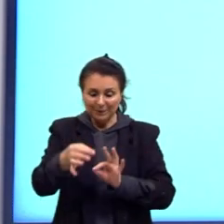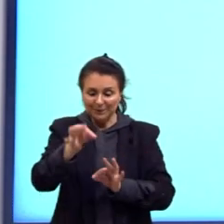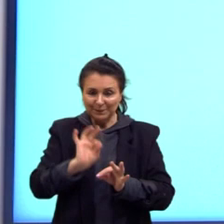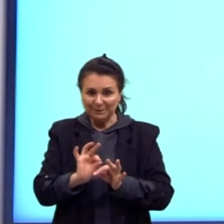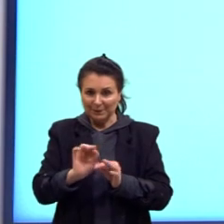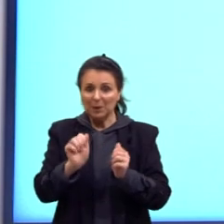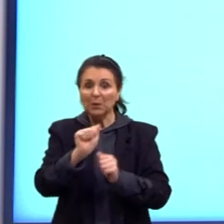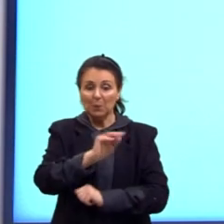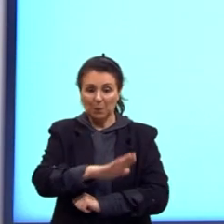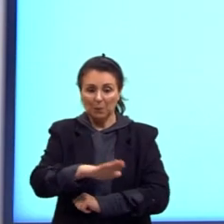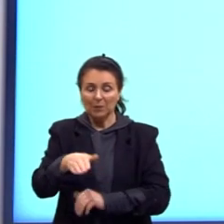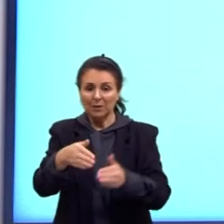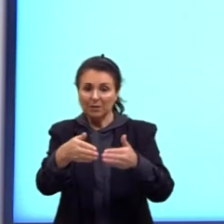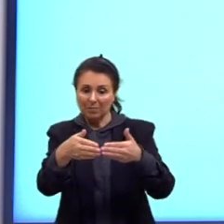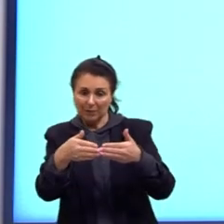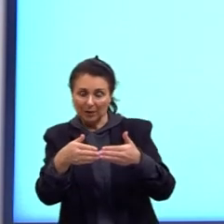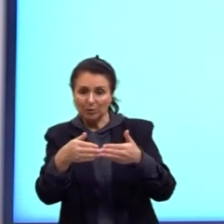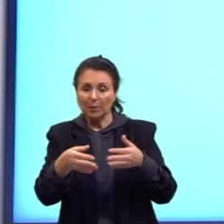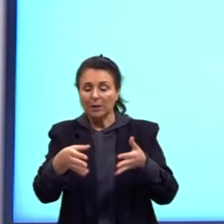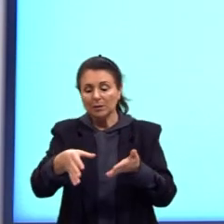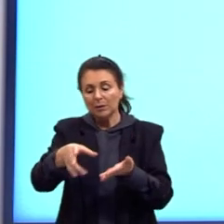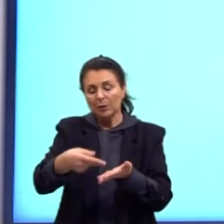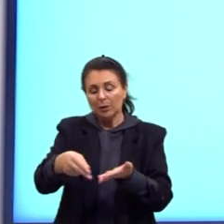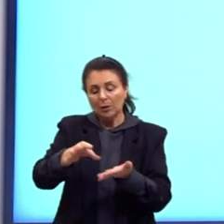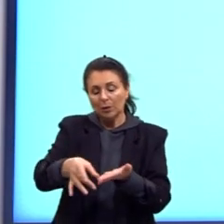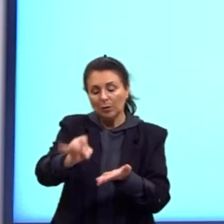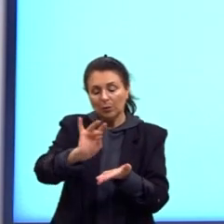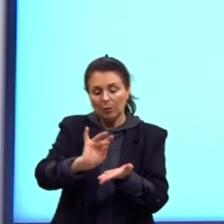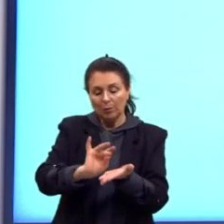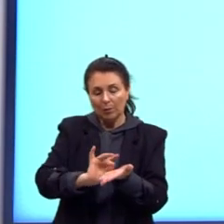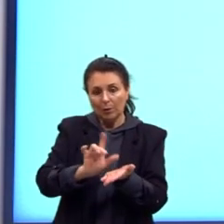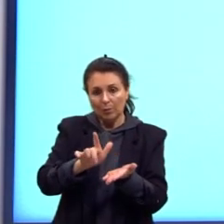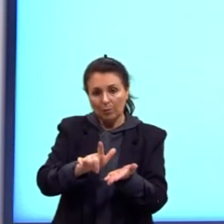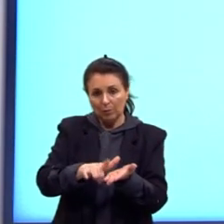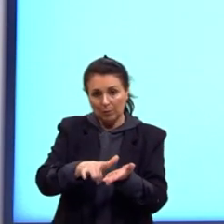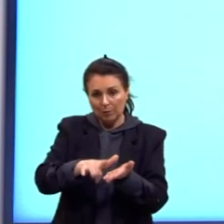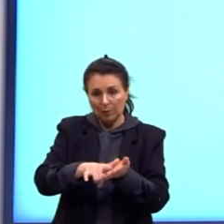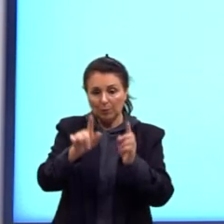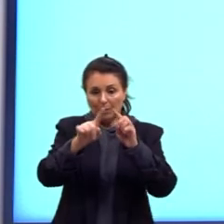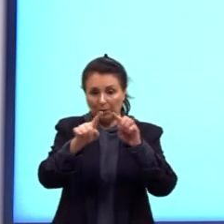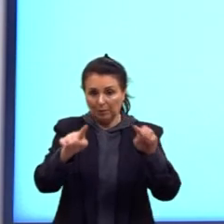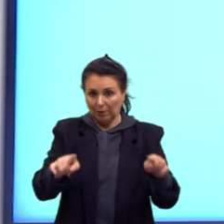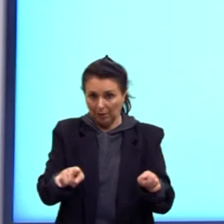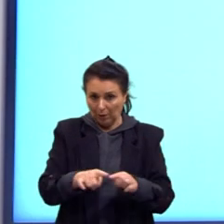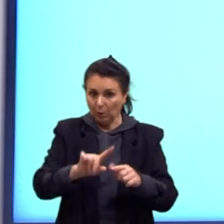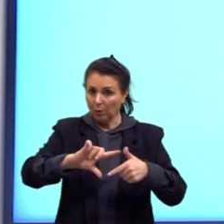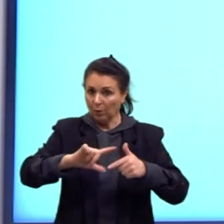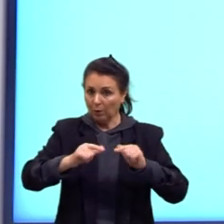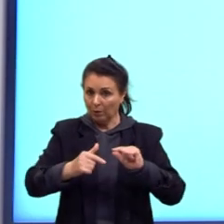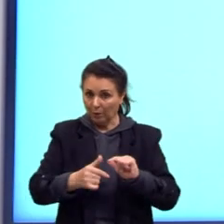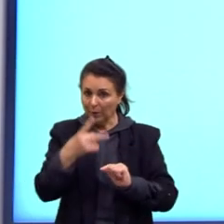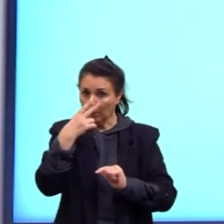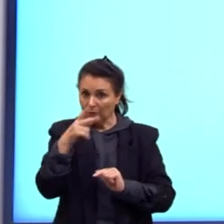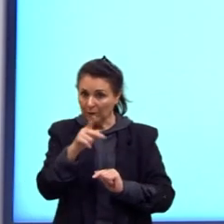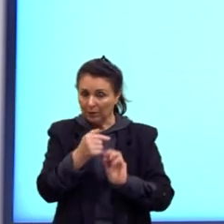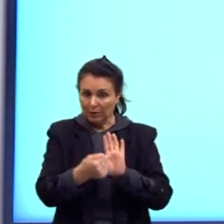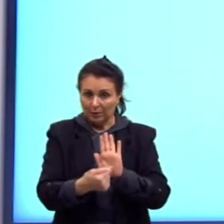ele pede para que estes dobre um pedaço de papel em forma triangular como mostrado na figura